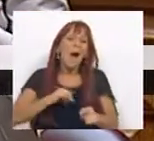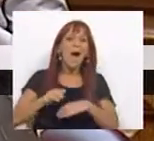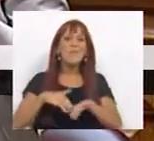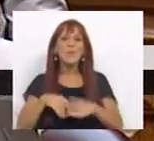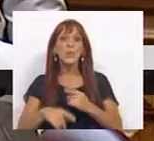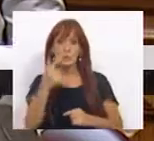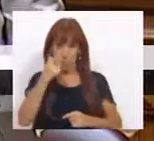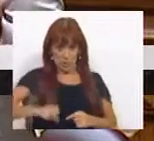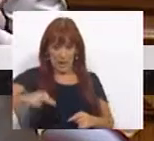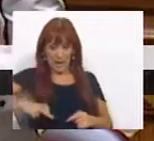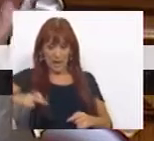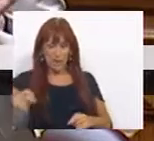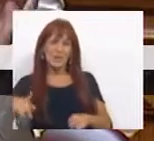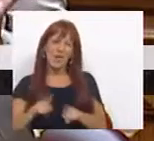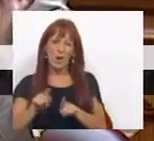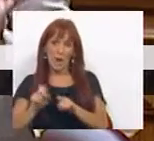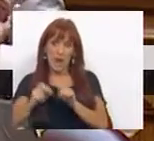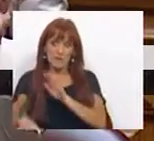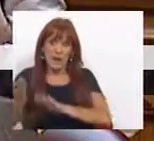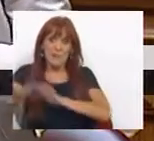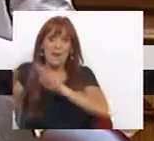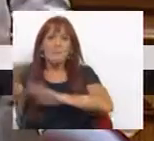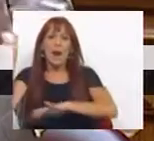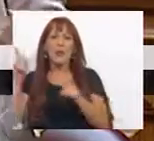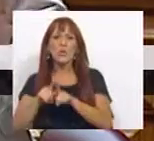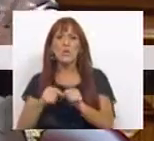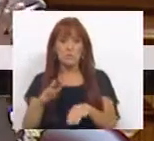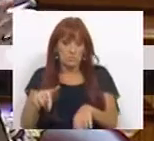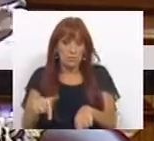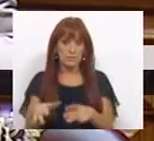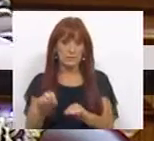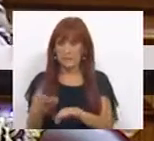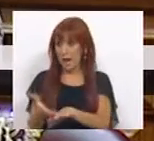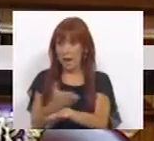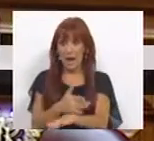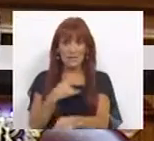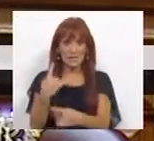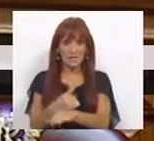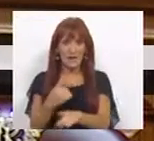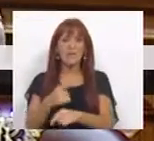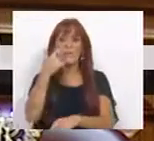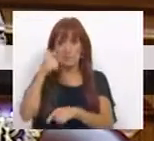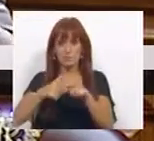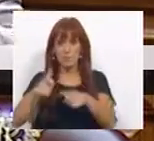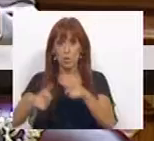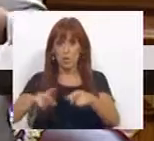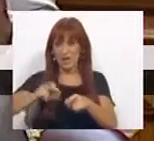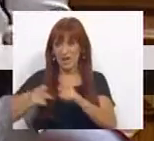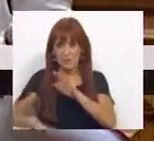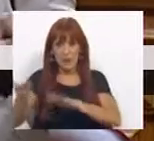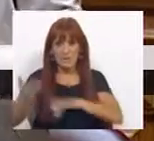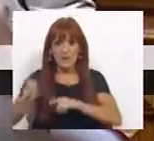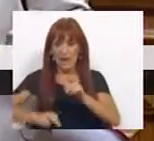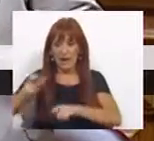fazer com que os ricos ficassem mais ricos nas circunstâncias em que estávamos. E para que os ricos ficassem ainda